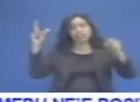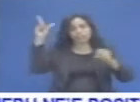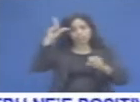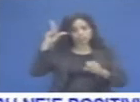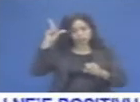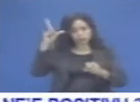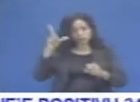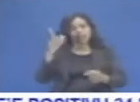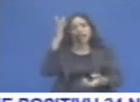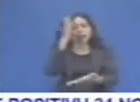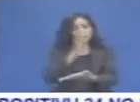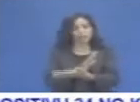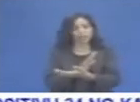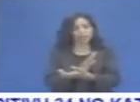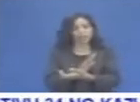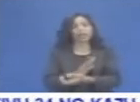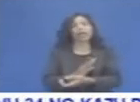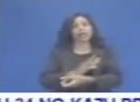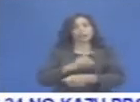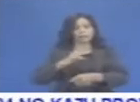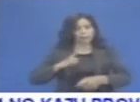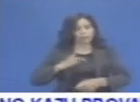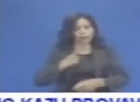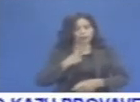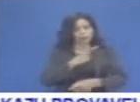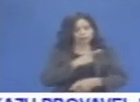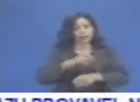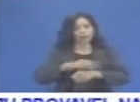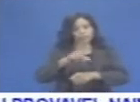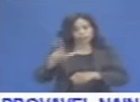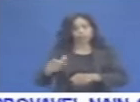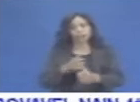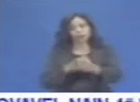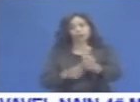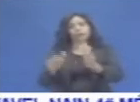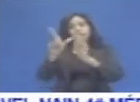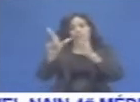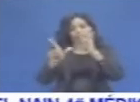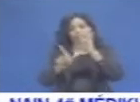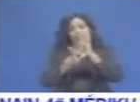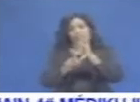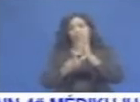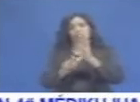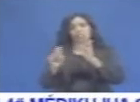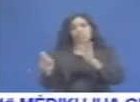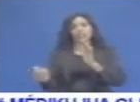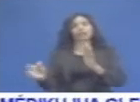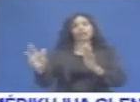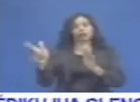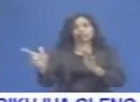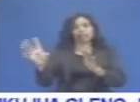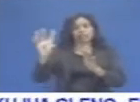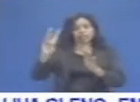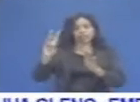Parlamento Nacional. Tuir artigo 86, aline F, Haruka, não convoca eleições antecipadas.